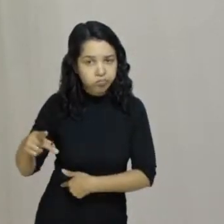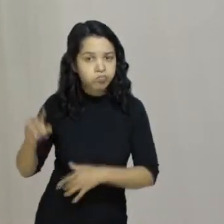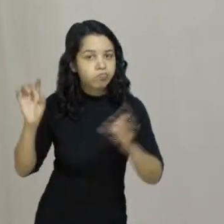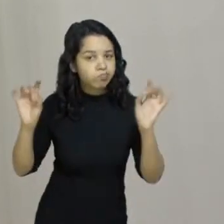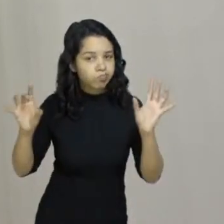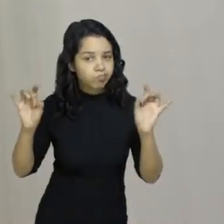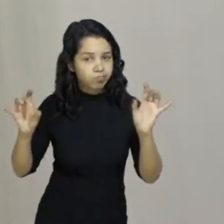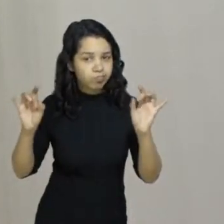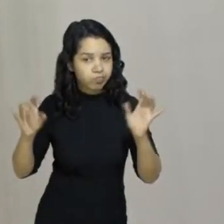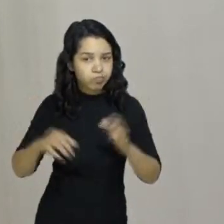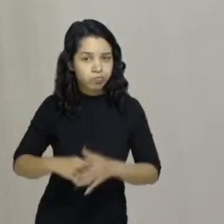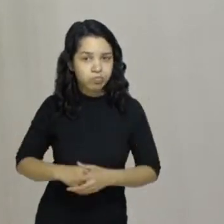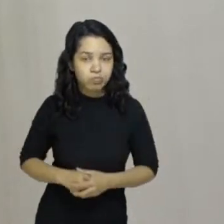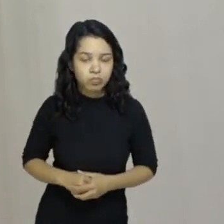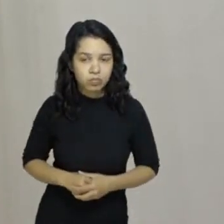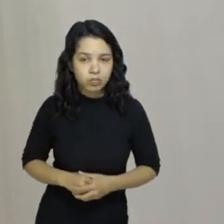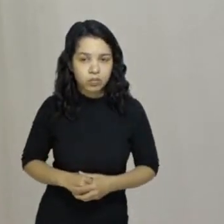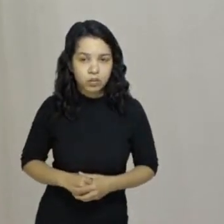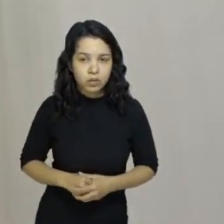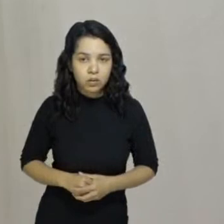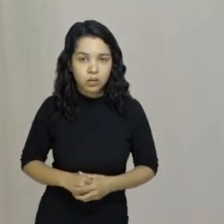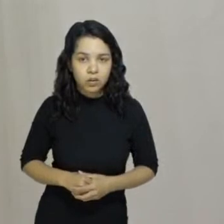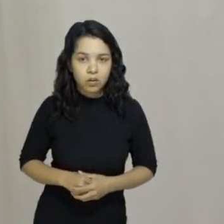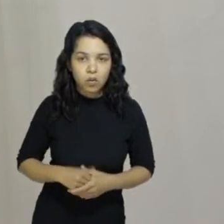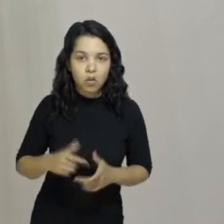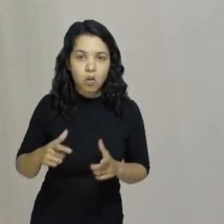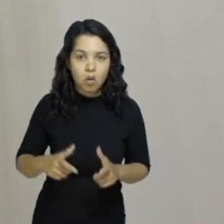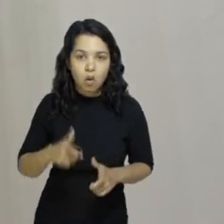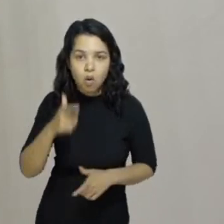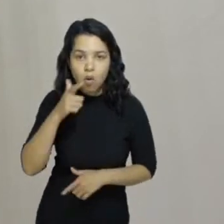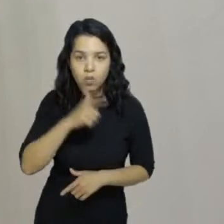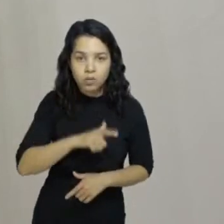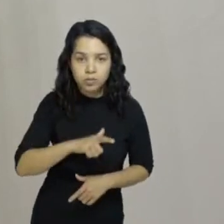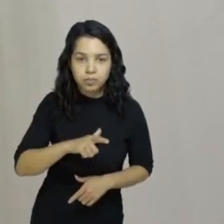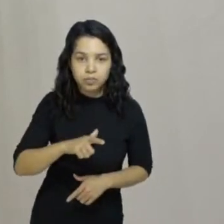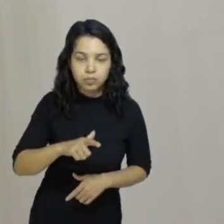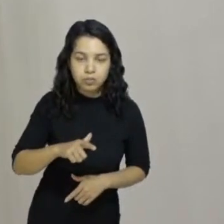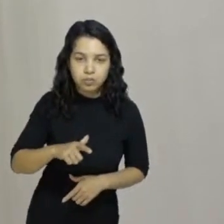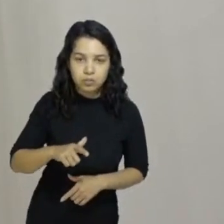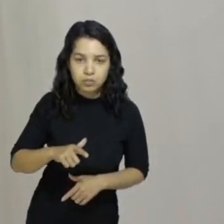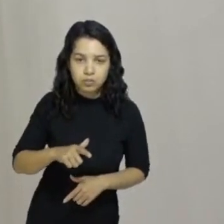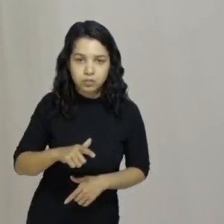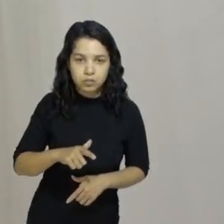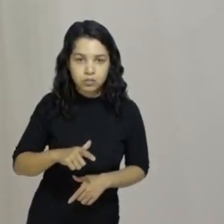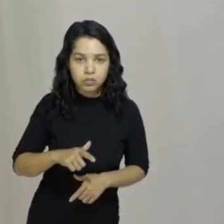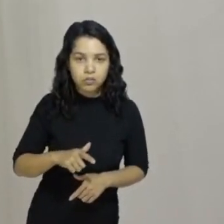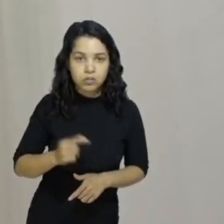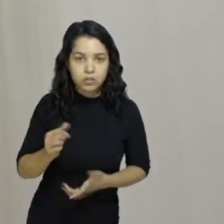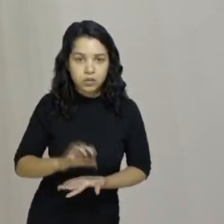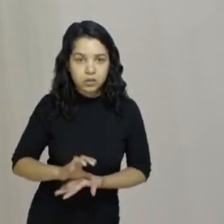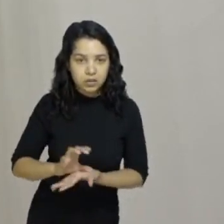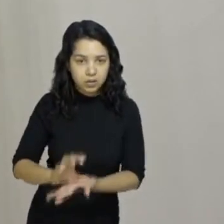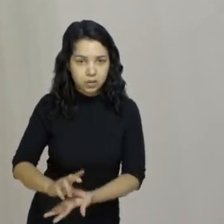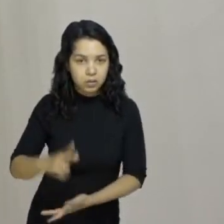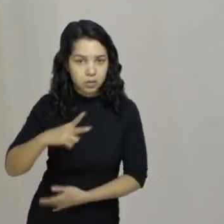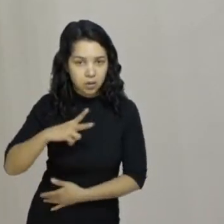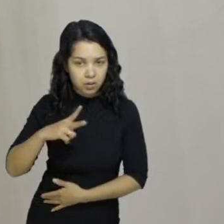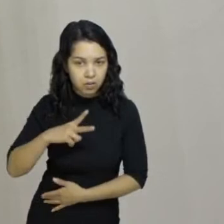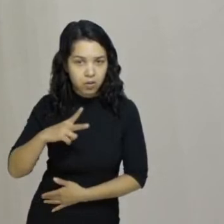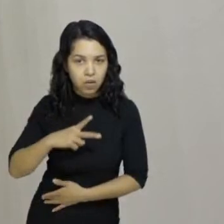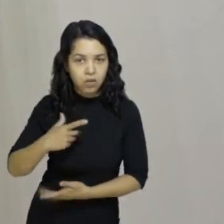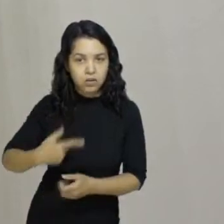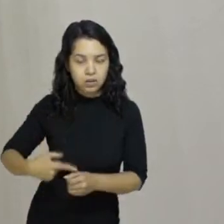e onde se consegue onde se consegue investimento privado como as grandes cidades